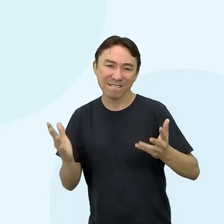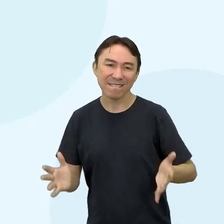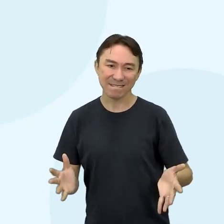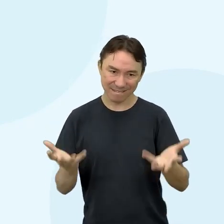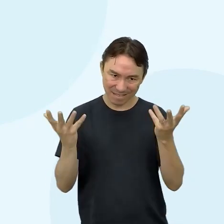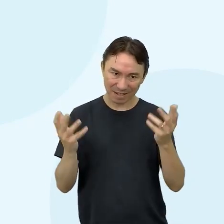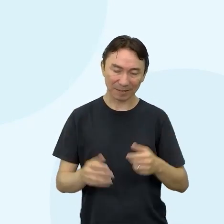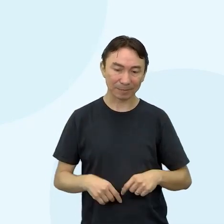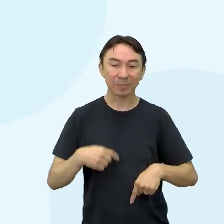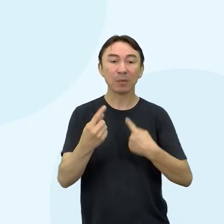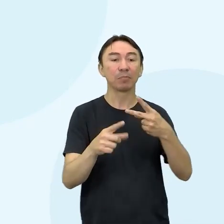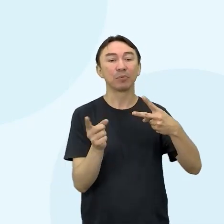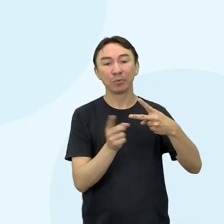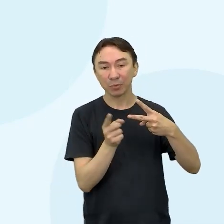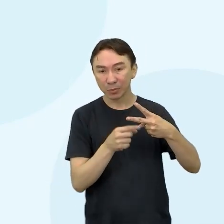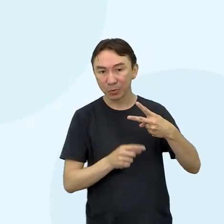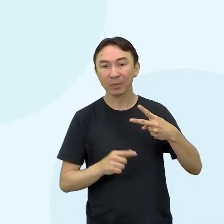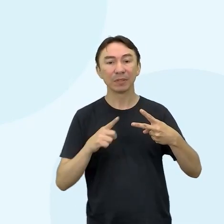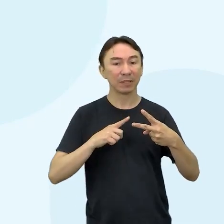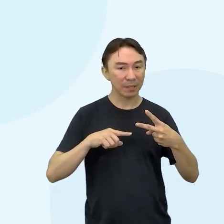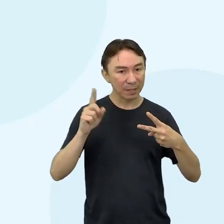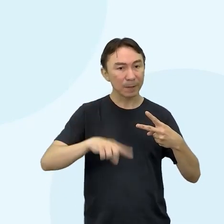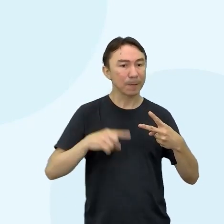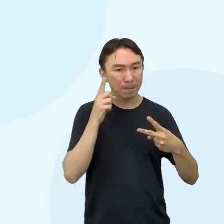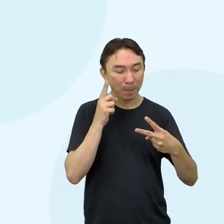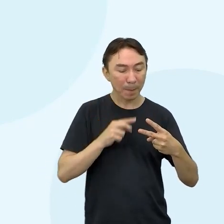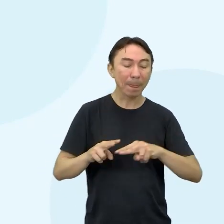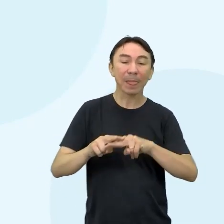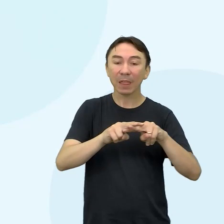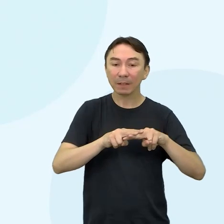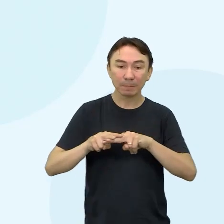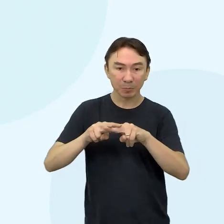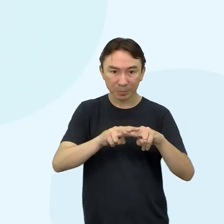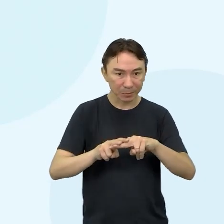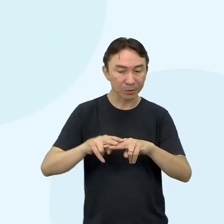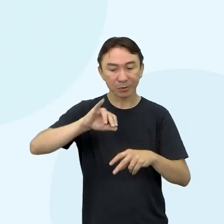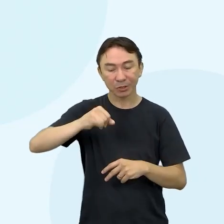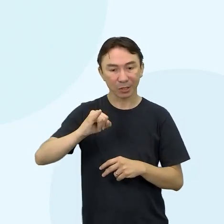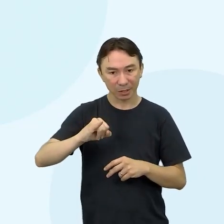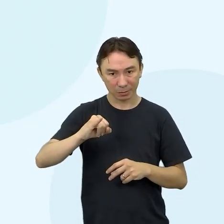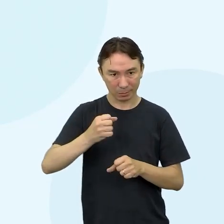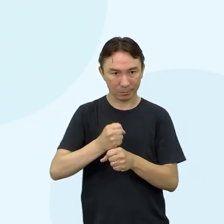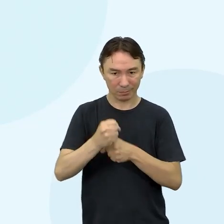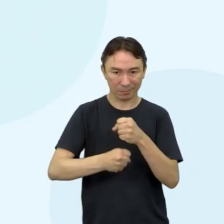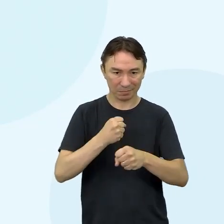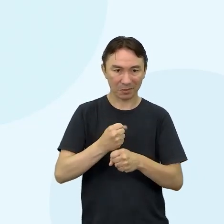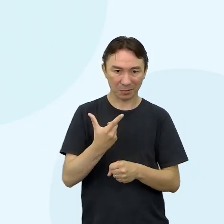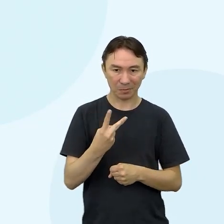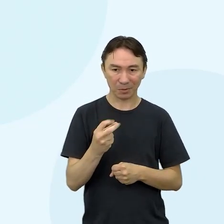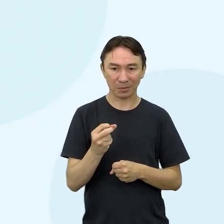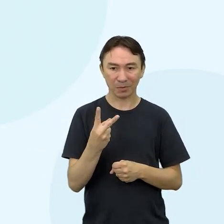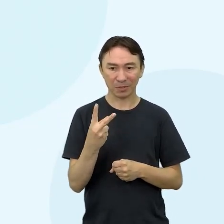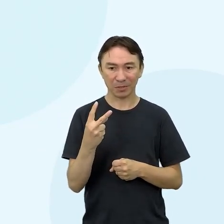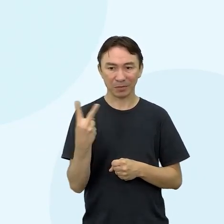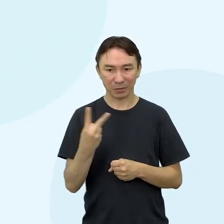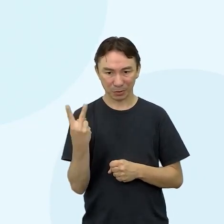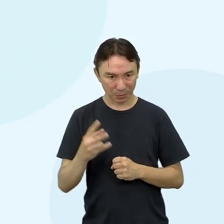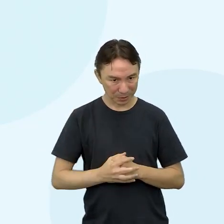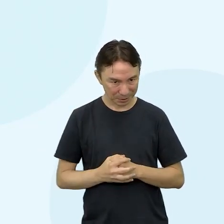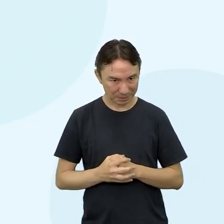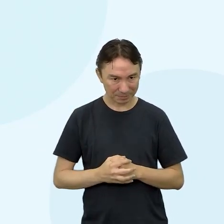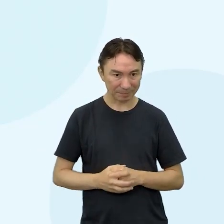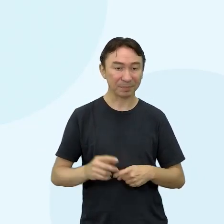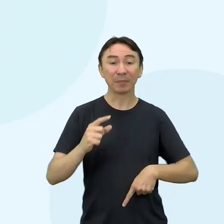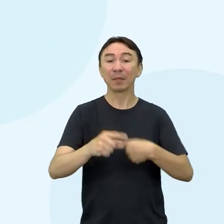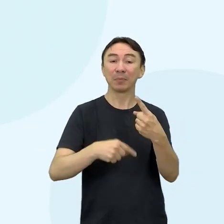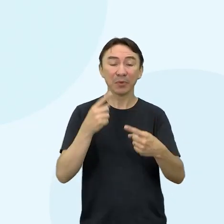vou passar para vocês o cronograma da recuperação intensiva de janeiro de 2022. Depois a gente vai falar um pouquinho do